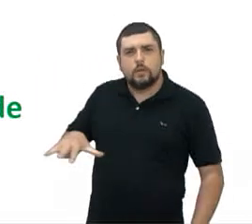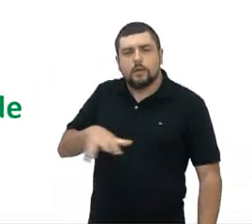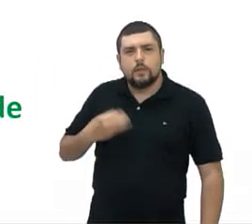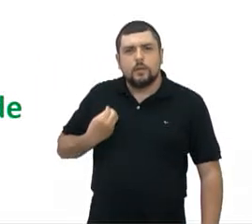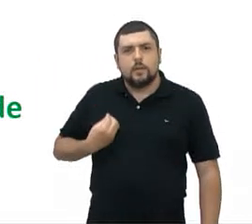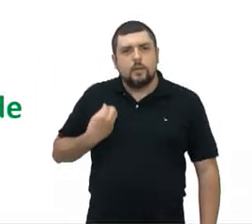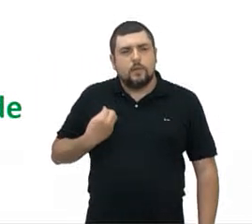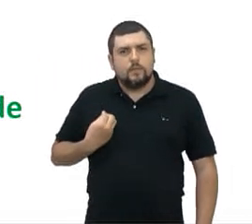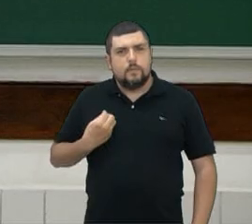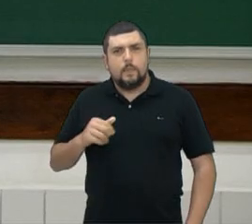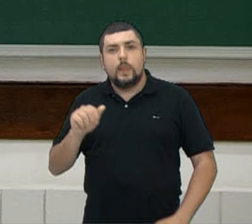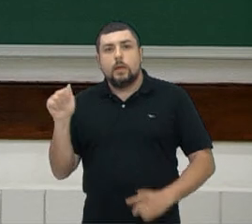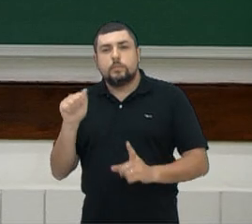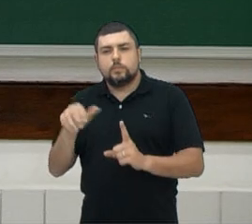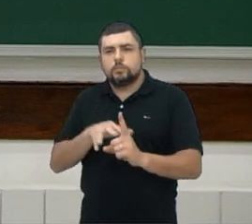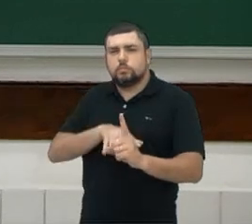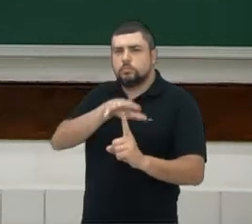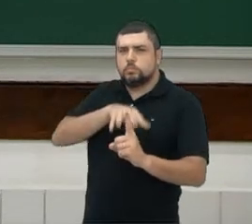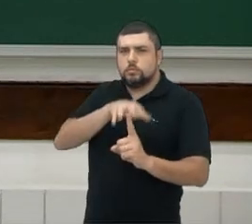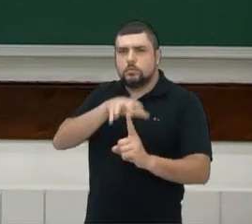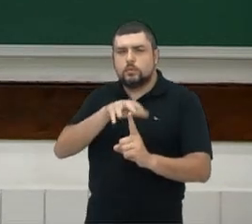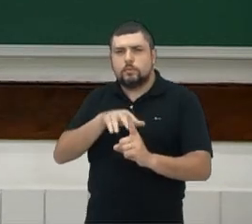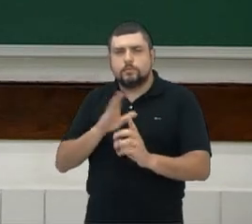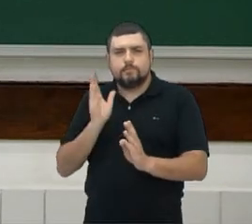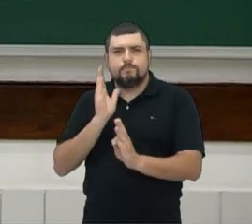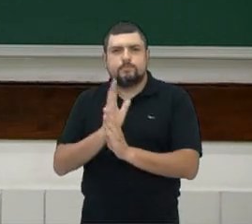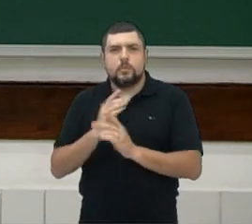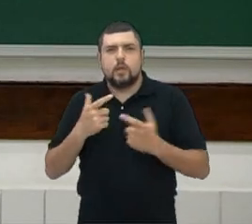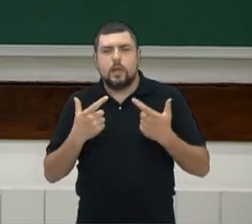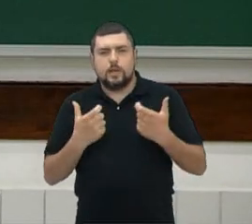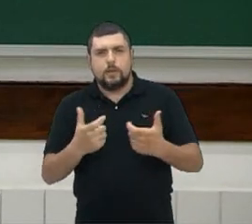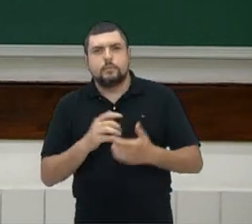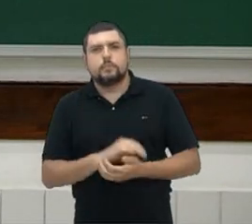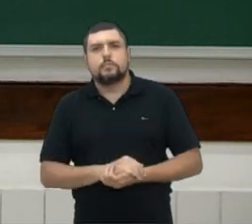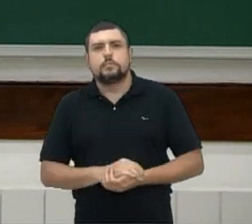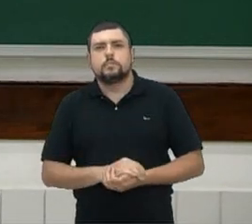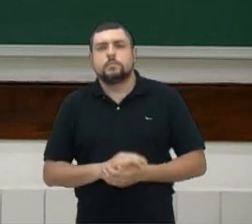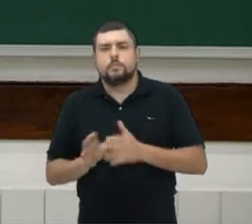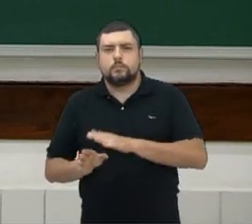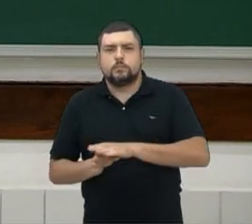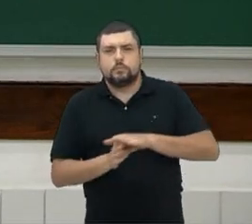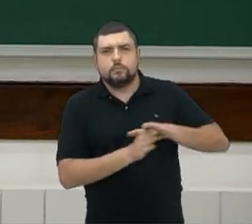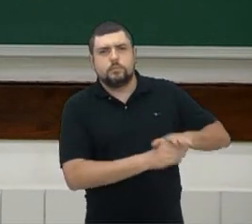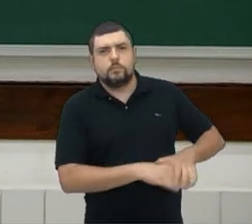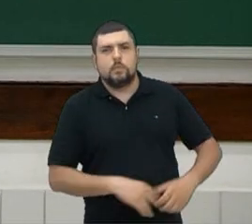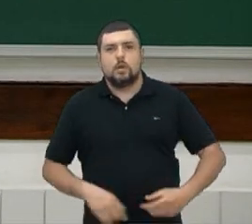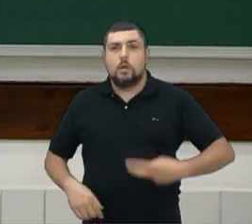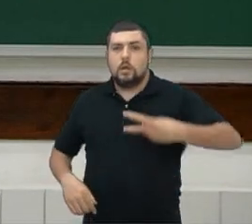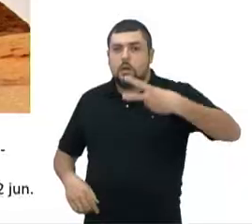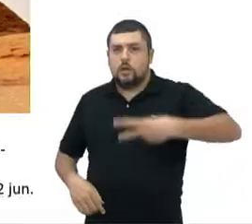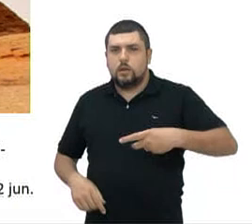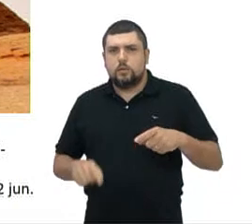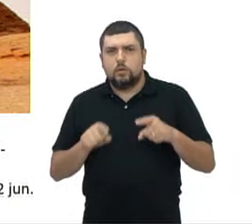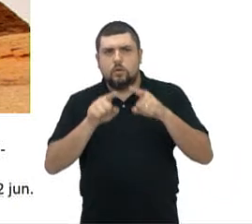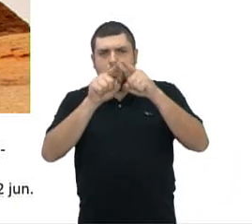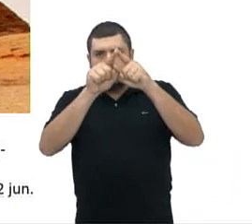deus da guerra. Vamos lá, agora vamos para o nosso segundo tema, pirâmides. Sob o domínio egípcio, os cuxitas